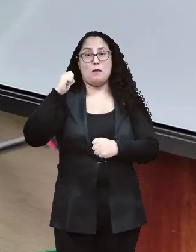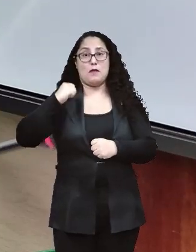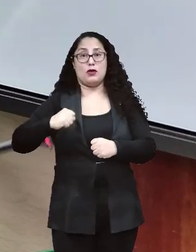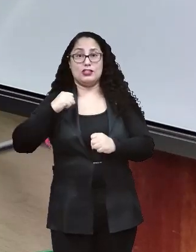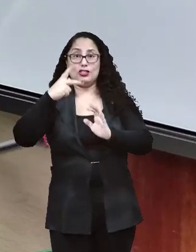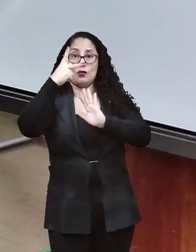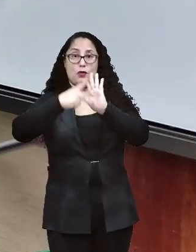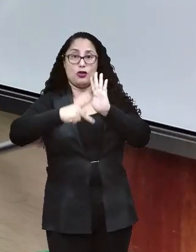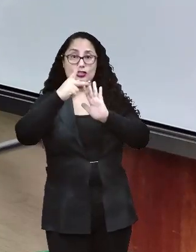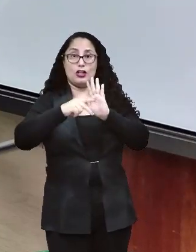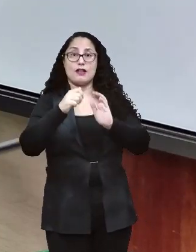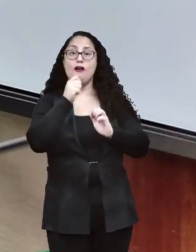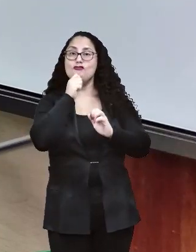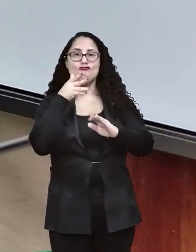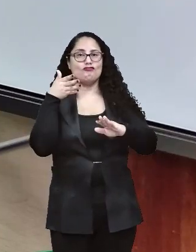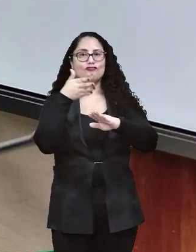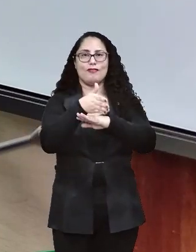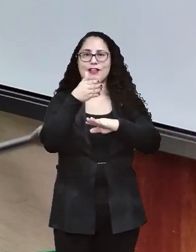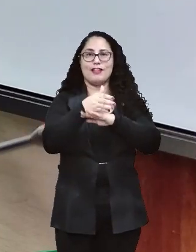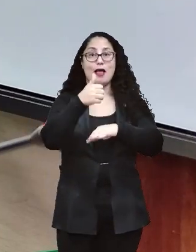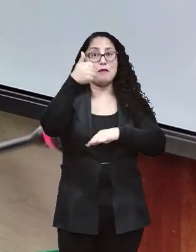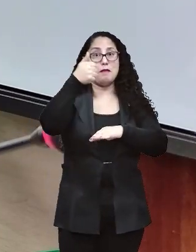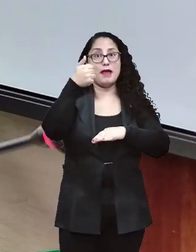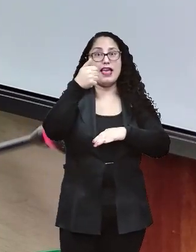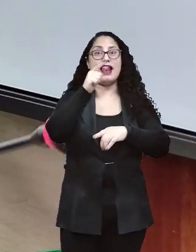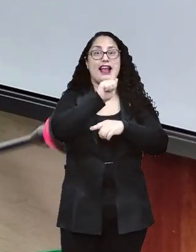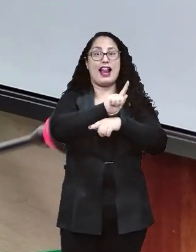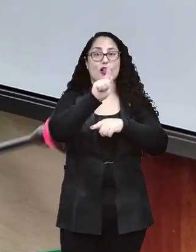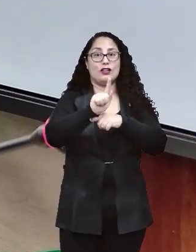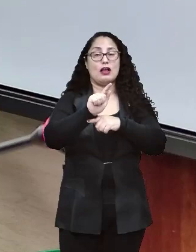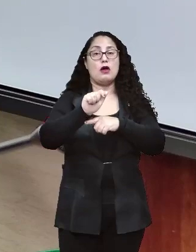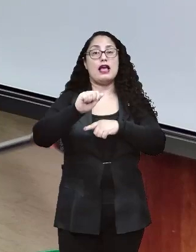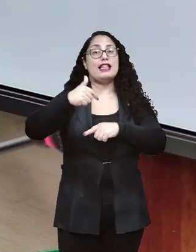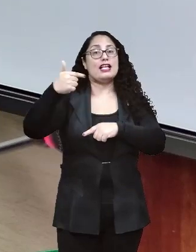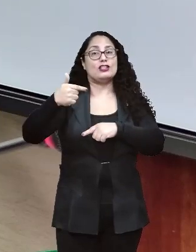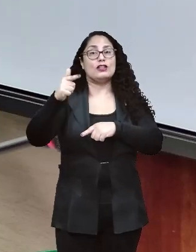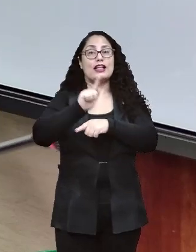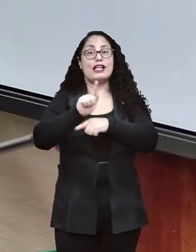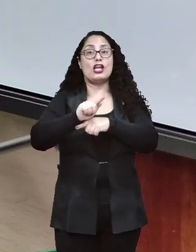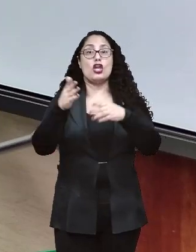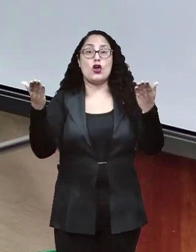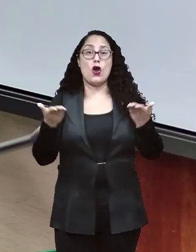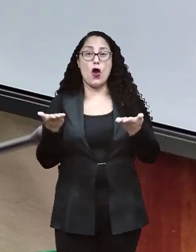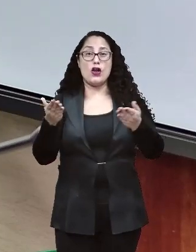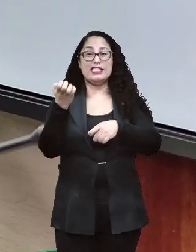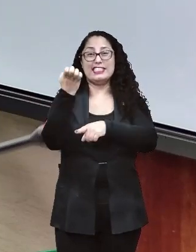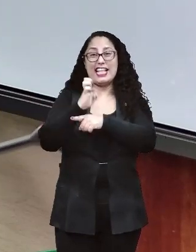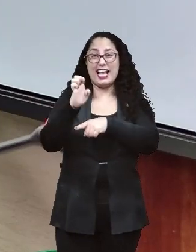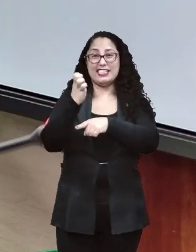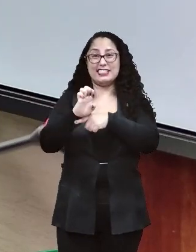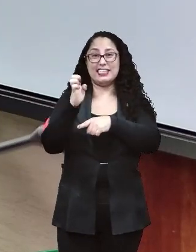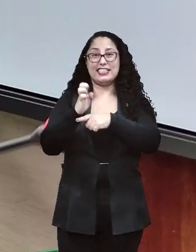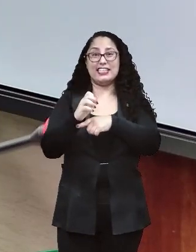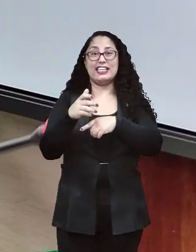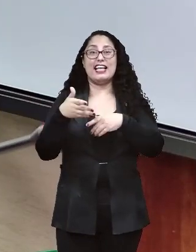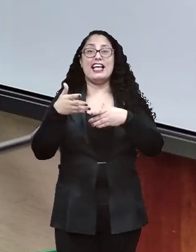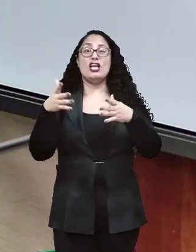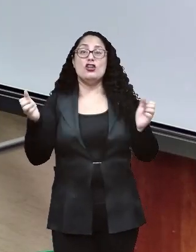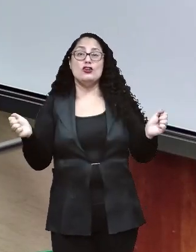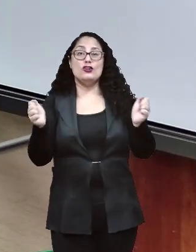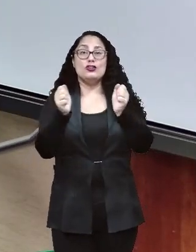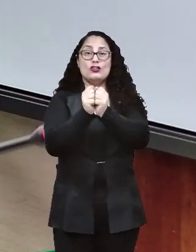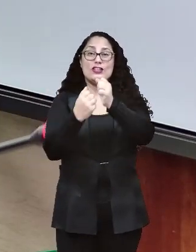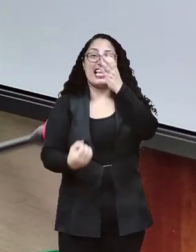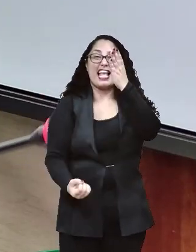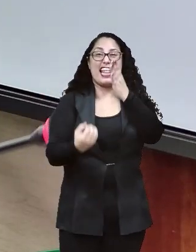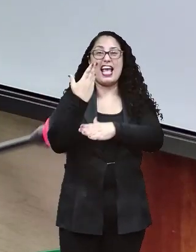um projeto que eu não tinha participado na minha primeira graduação nem na segunda, e de estar estagiando, né, nascendo junto com